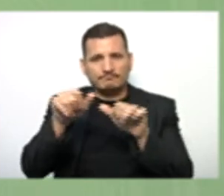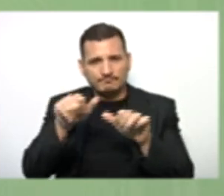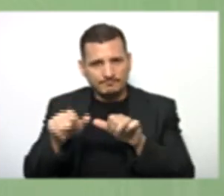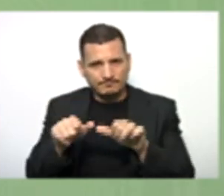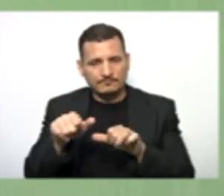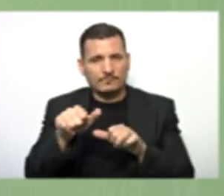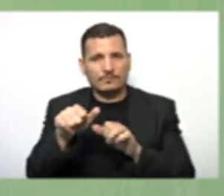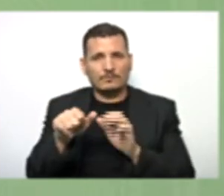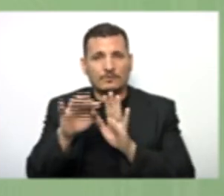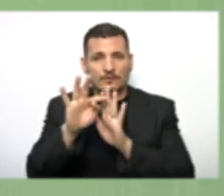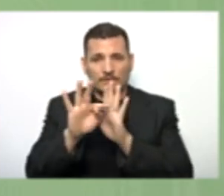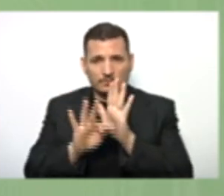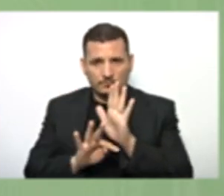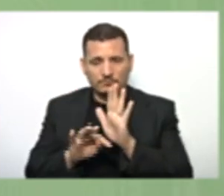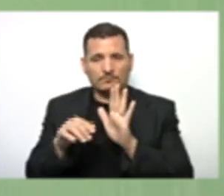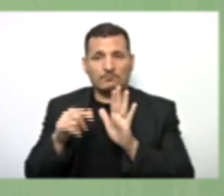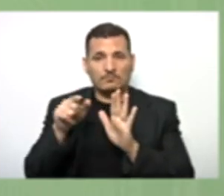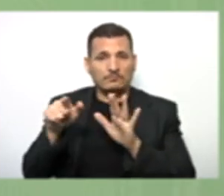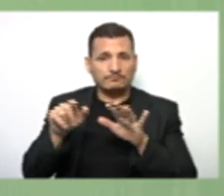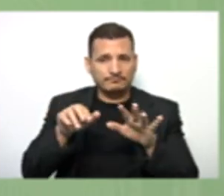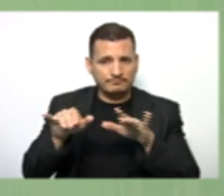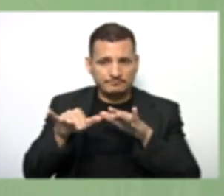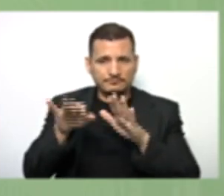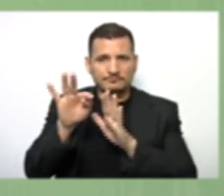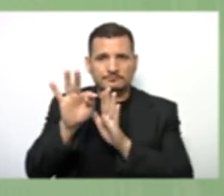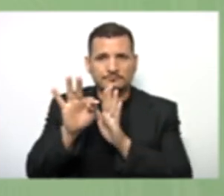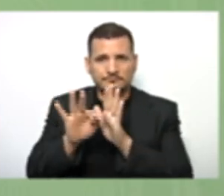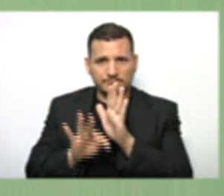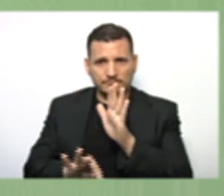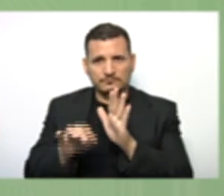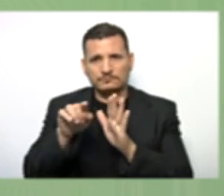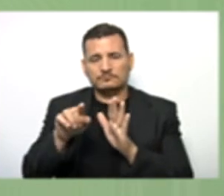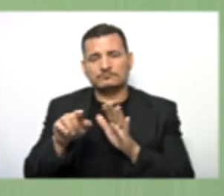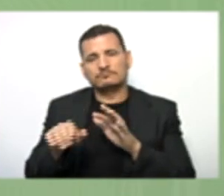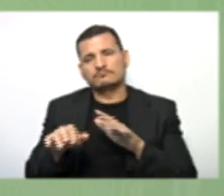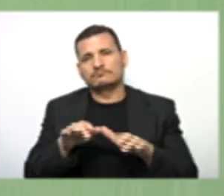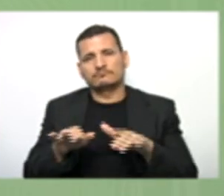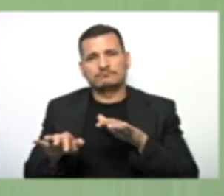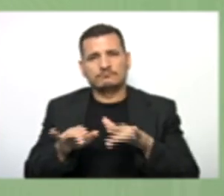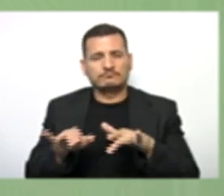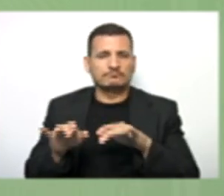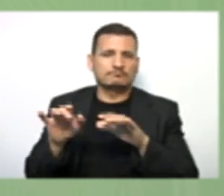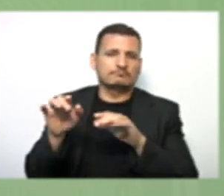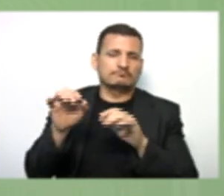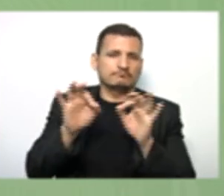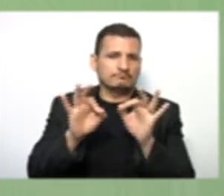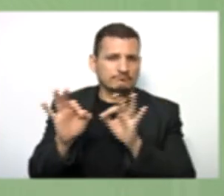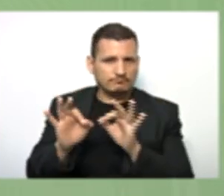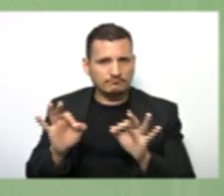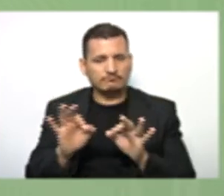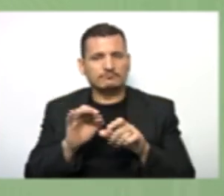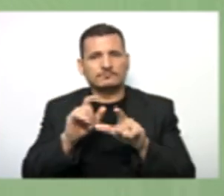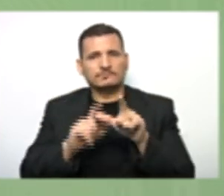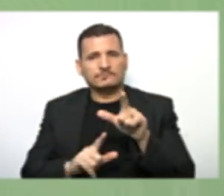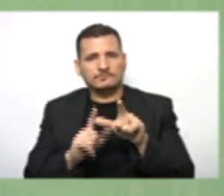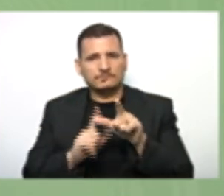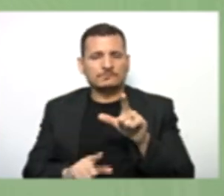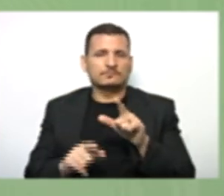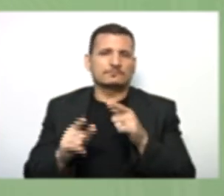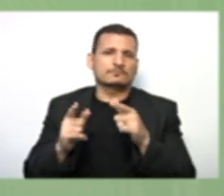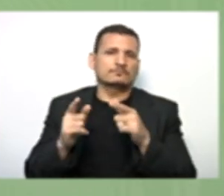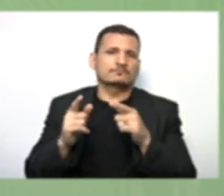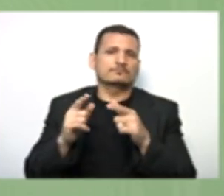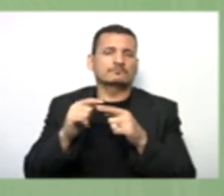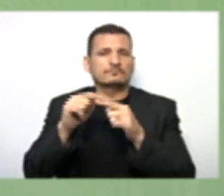diz. Então, essa edição de texto é você estar ali digitando, né? Tá configurando para negrito,